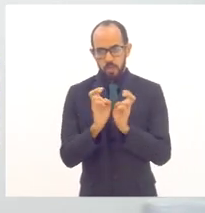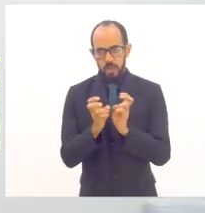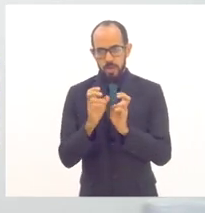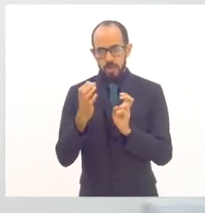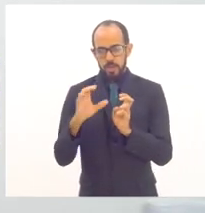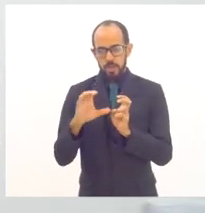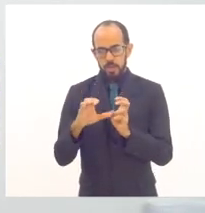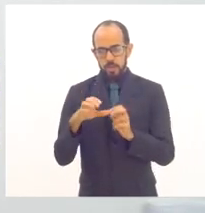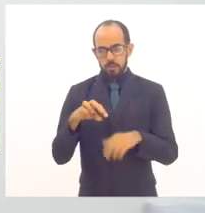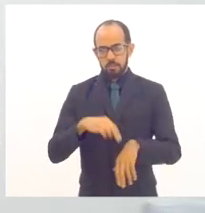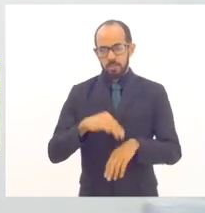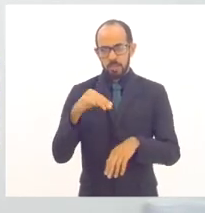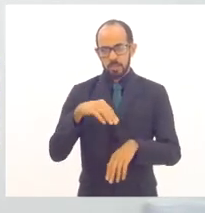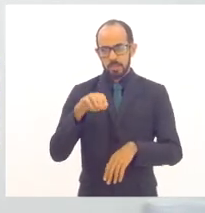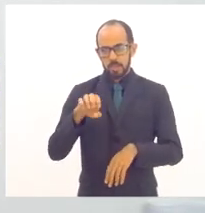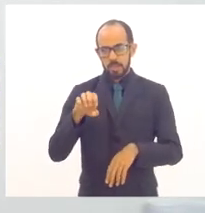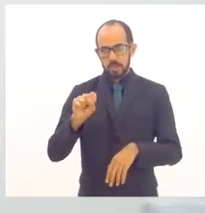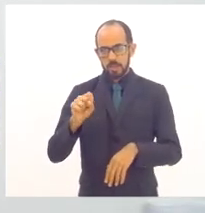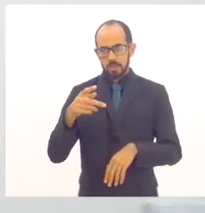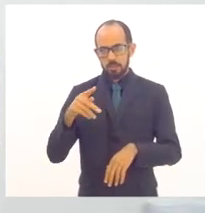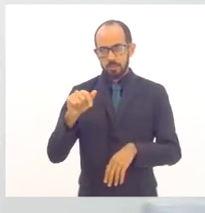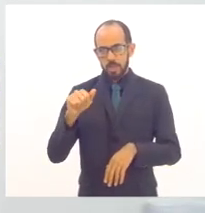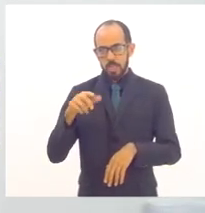Mestre Espadão.